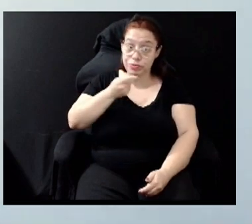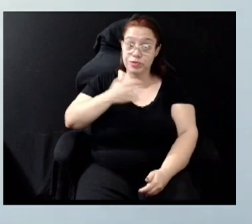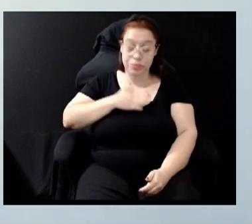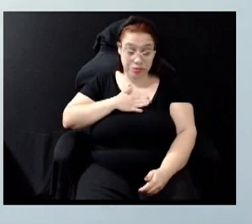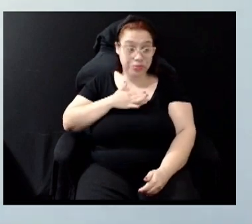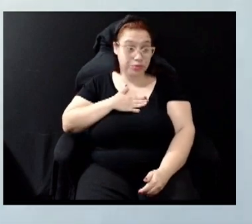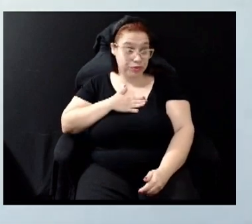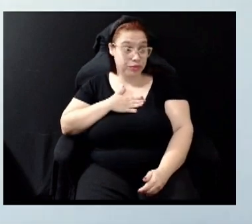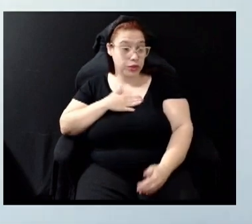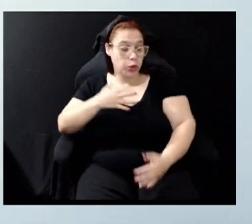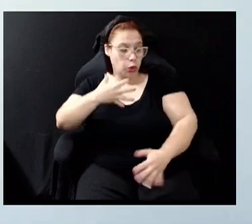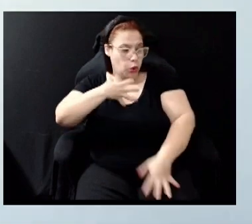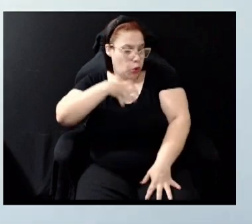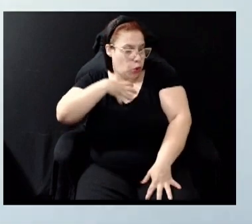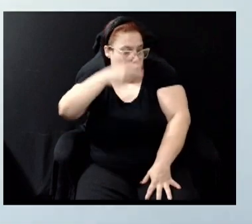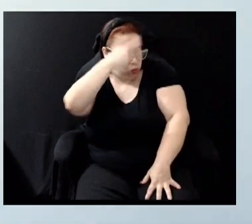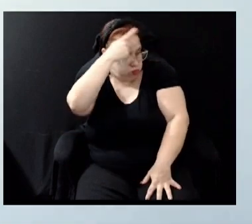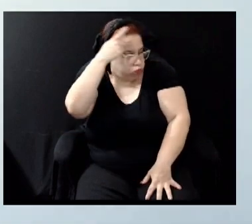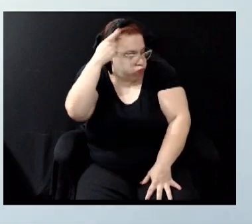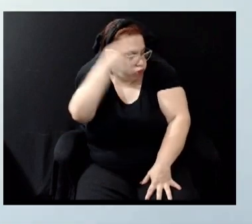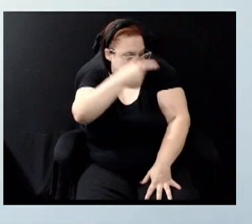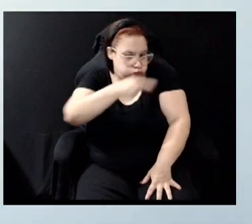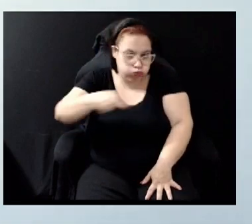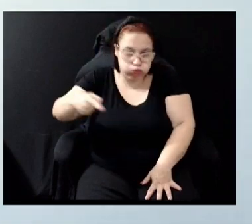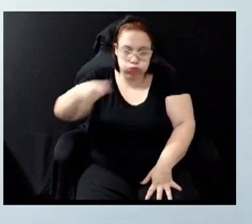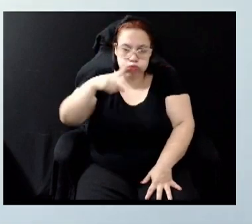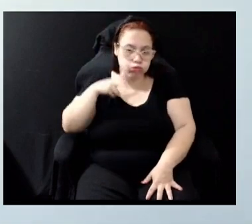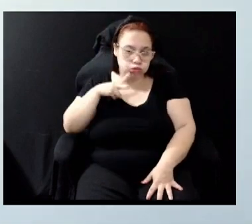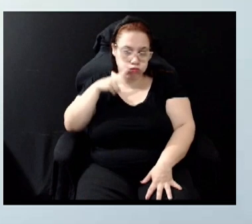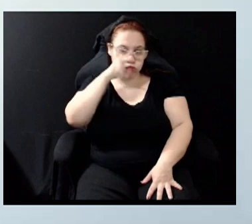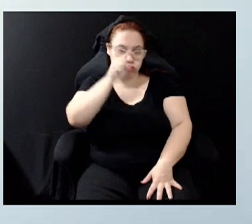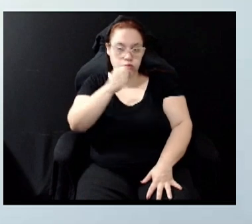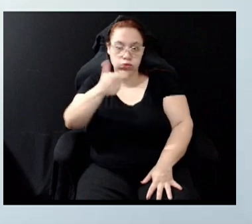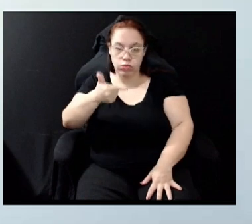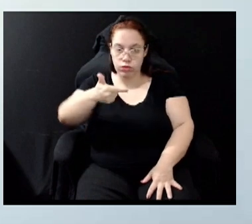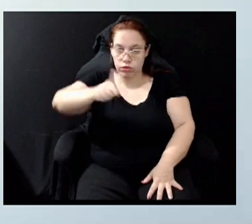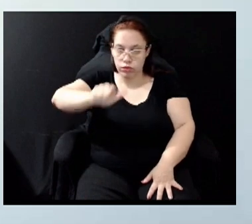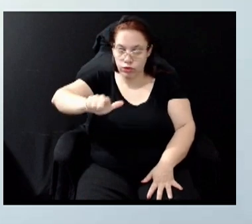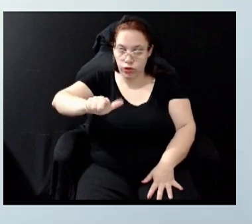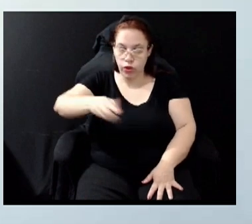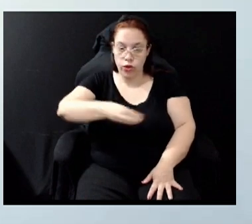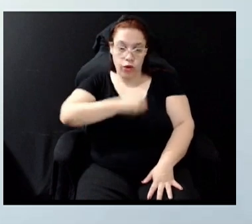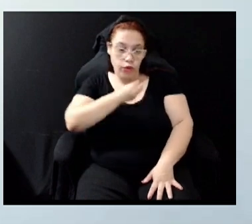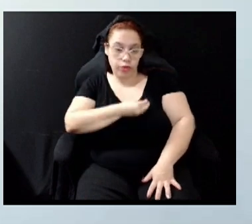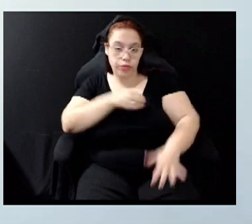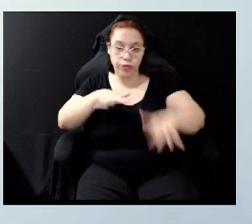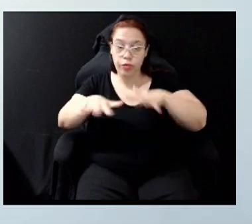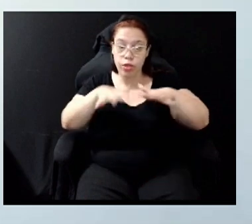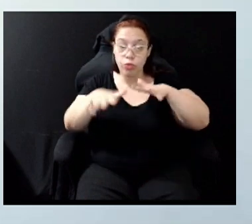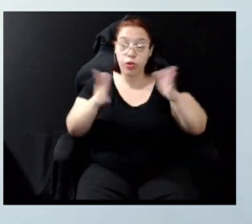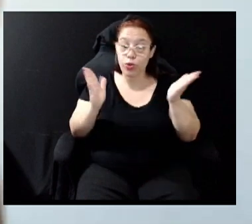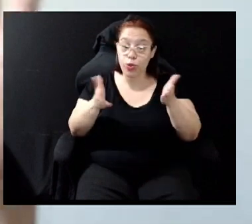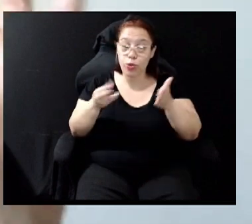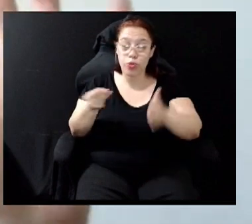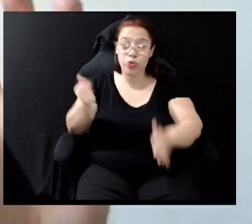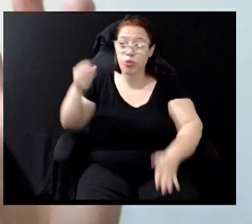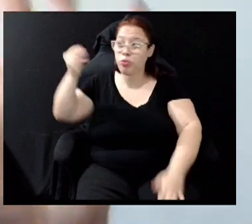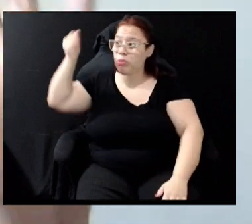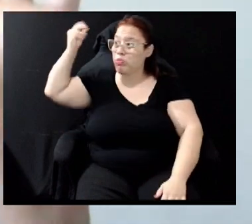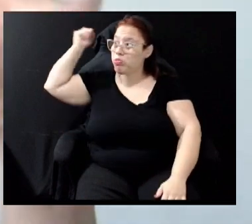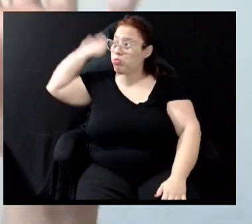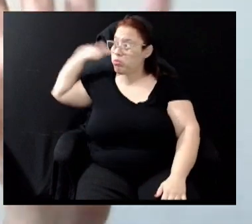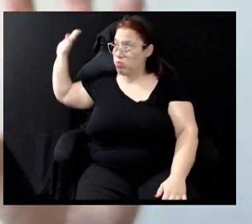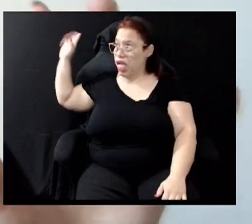tocado essas pessoas e reforço novamente, viver o momento presente. O passado é um lugar que a gente vai